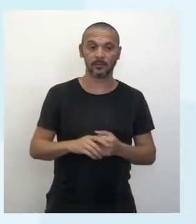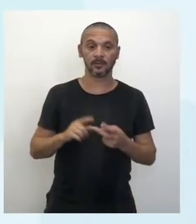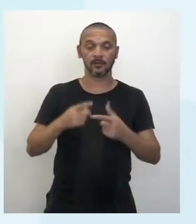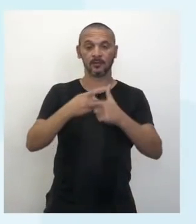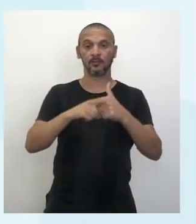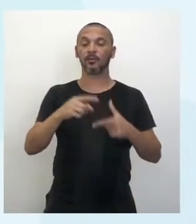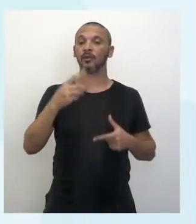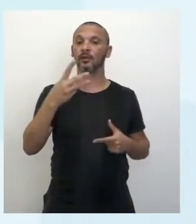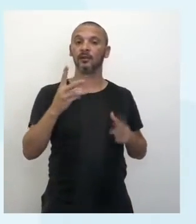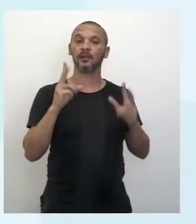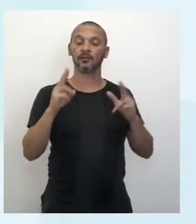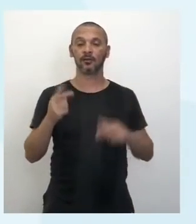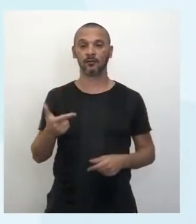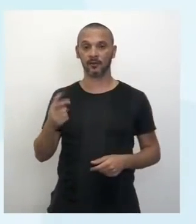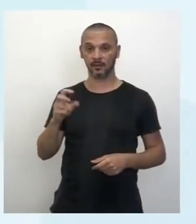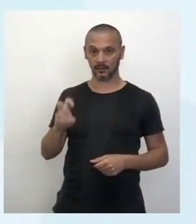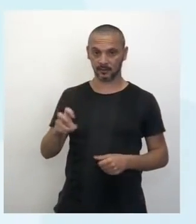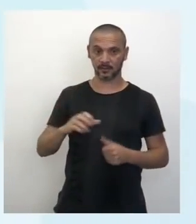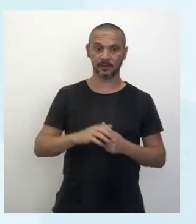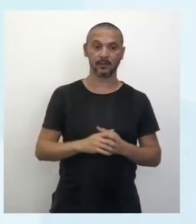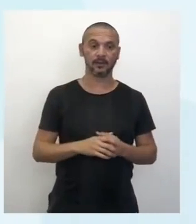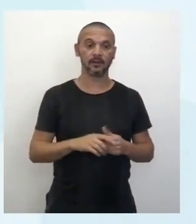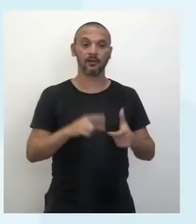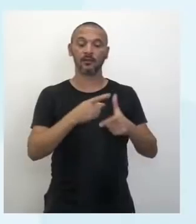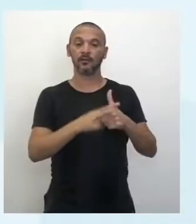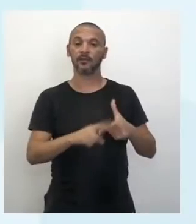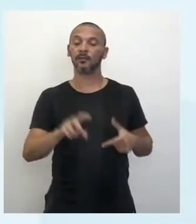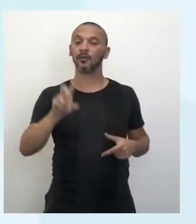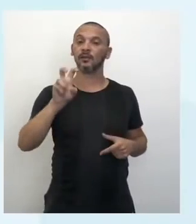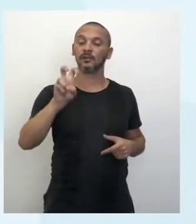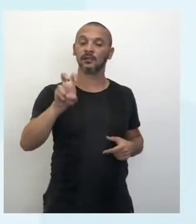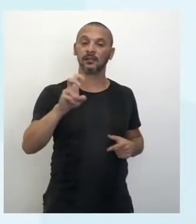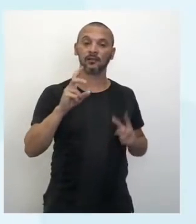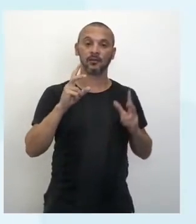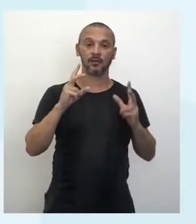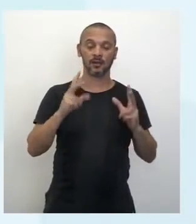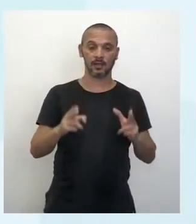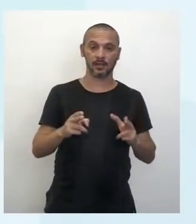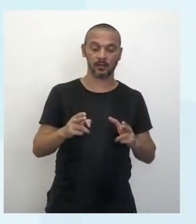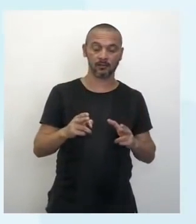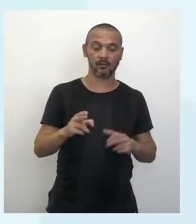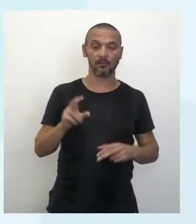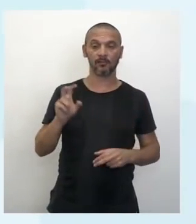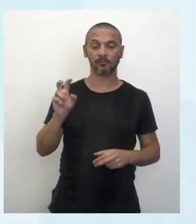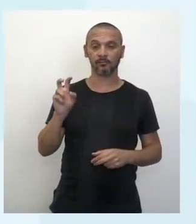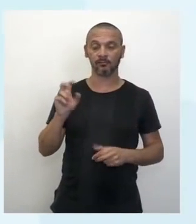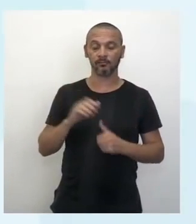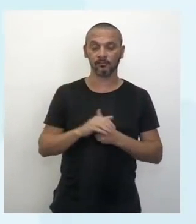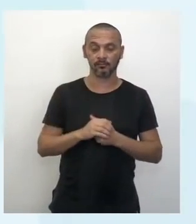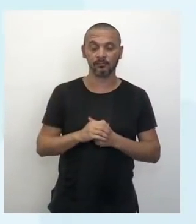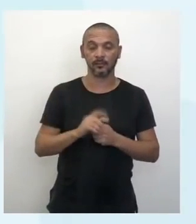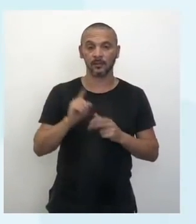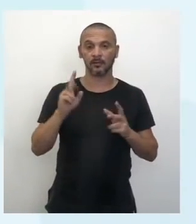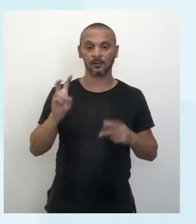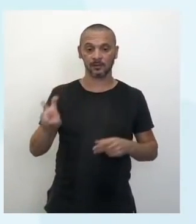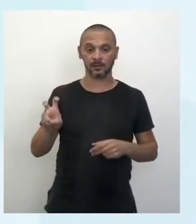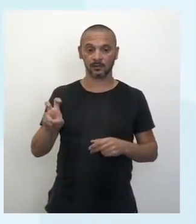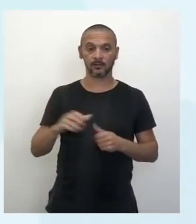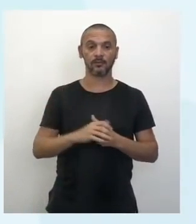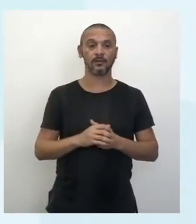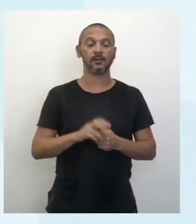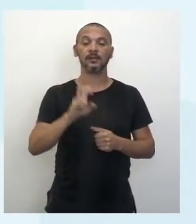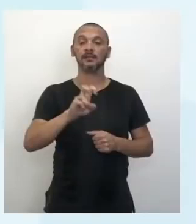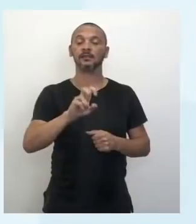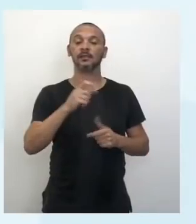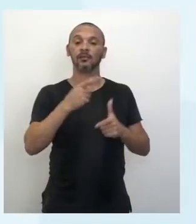3 de novo, que dá 25. Eu vou dividir por 5 agora, porque o próximo primo que cabe é o 5. E